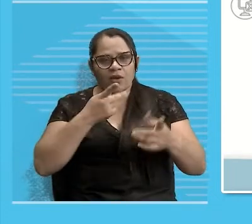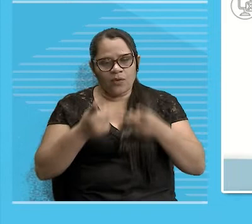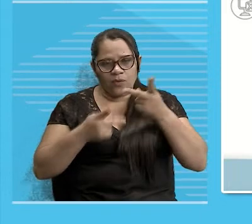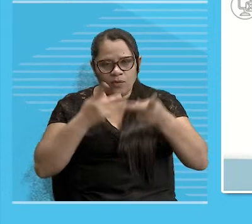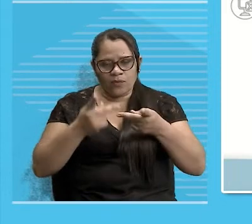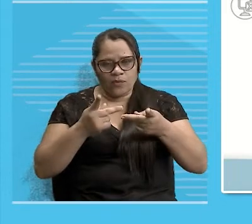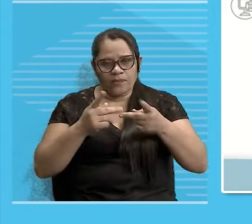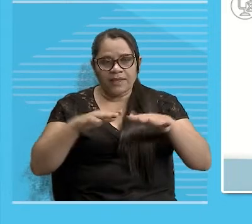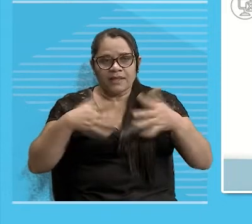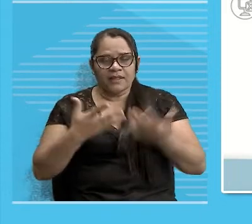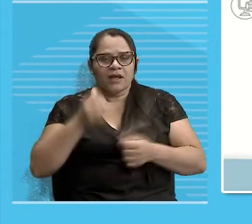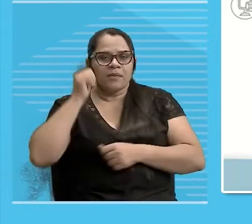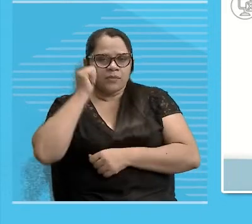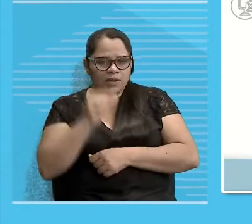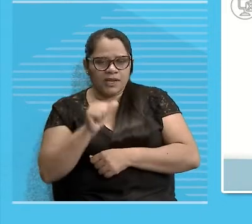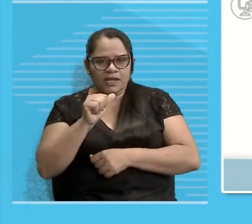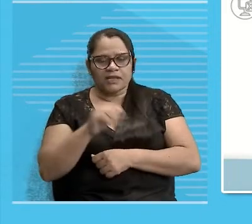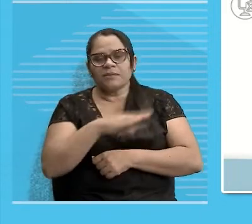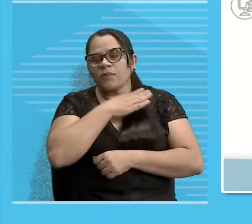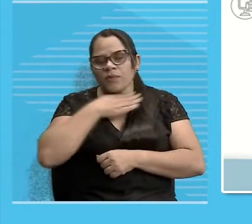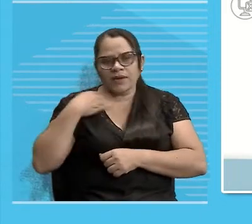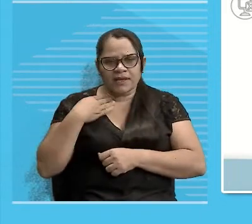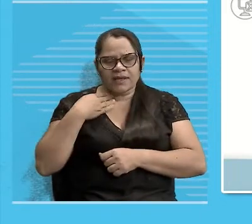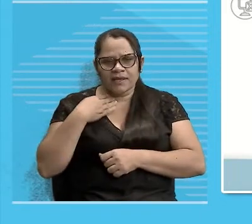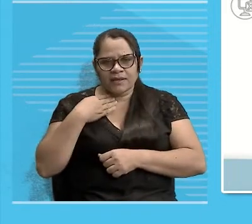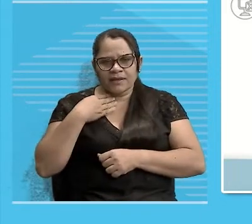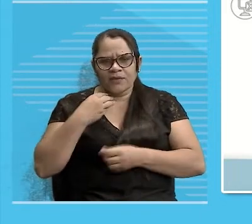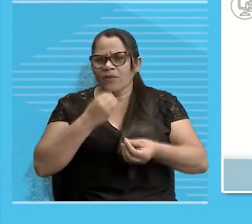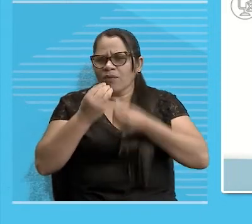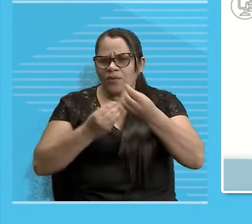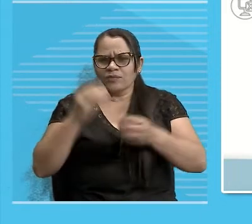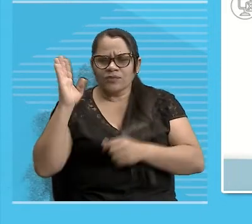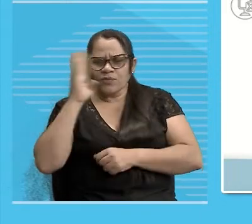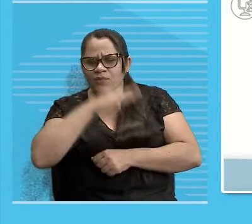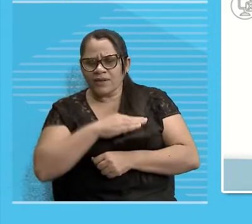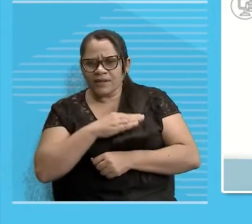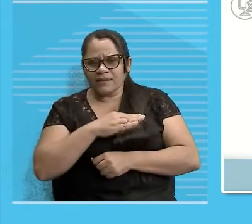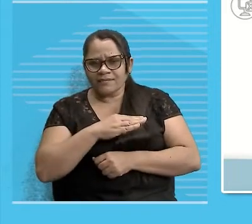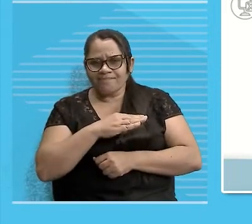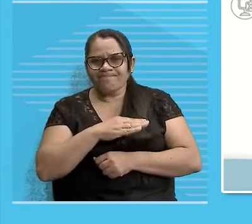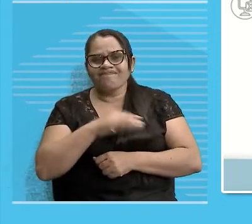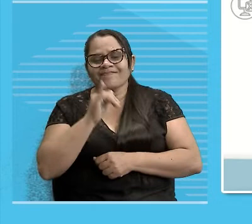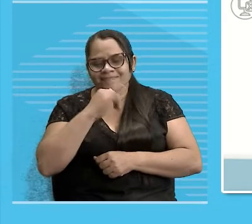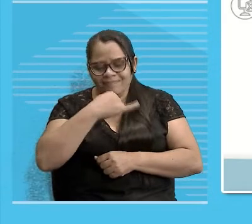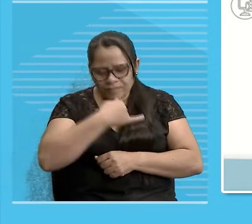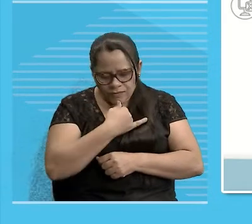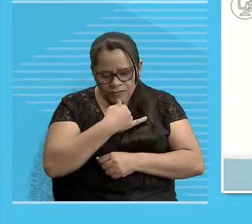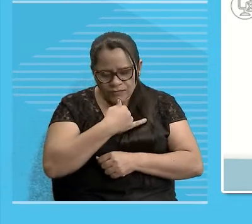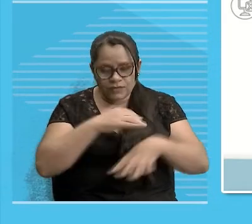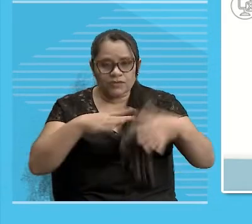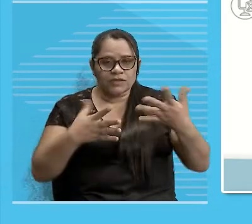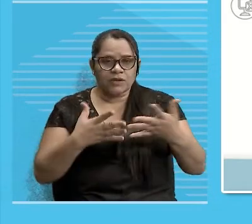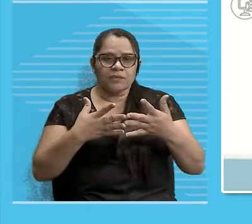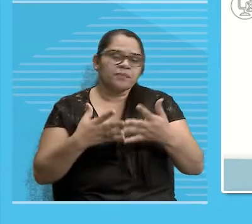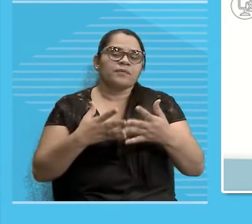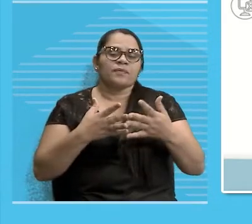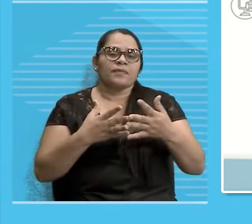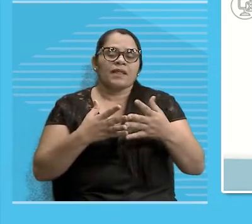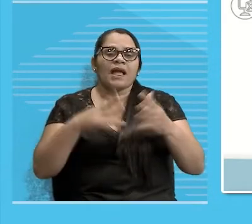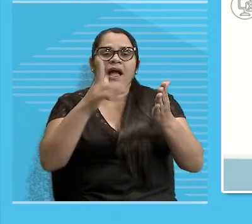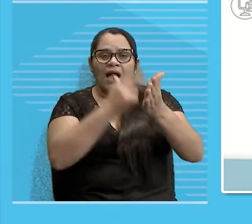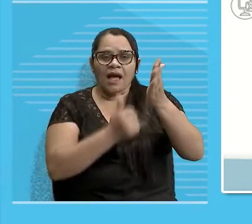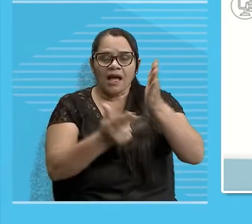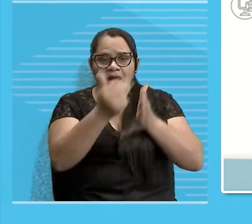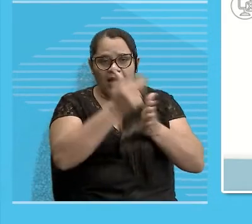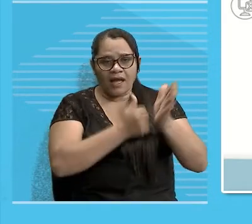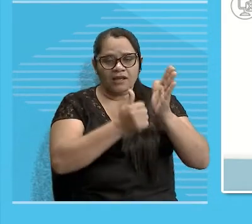Então, as mulheres morriam de uma forma terrível antigamente. E a morte da Virgem, sem sombra de dúvida, é uma obra muito impactante,